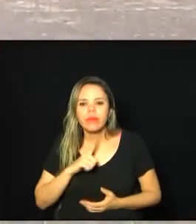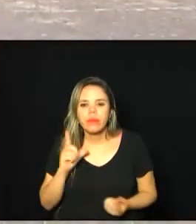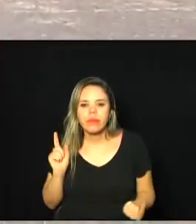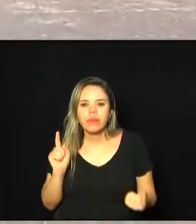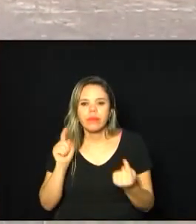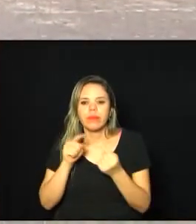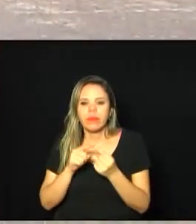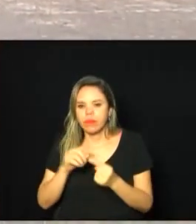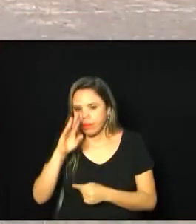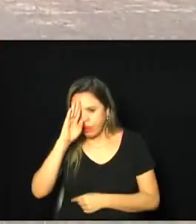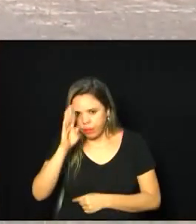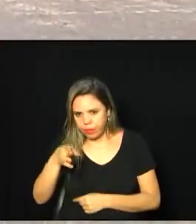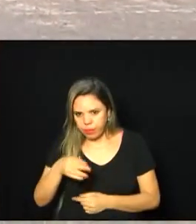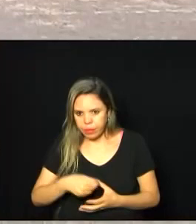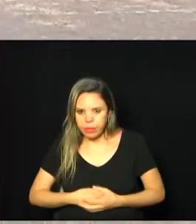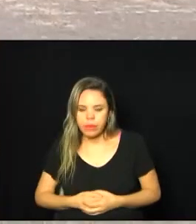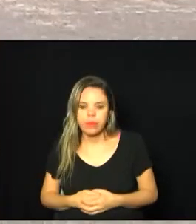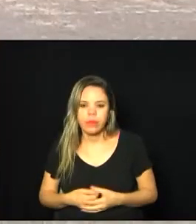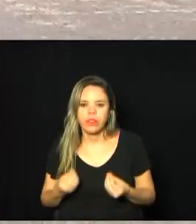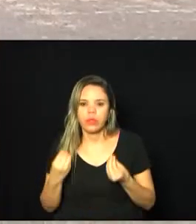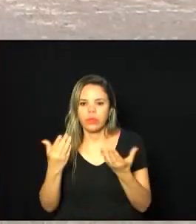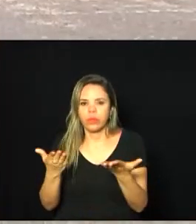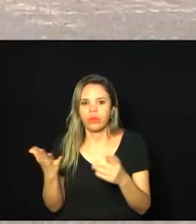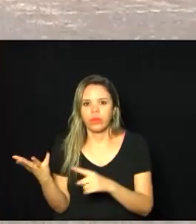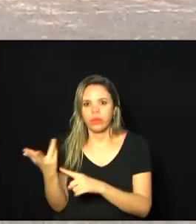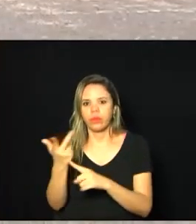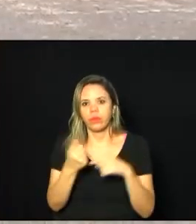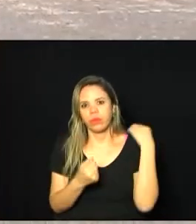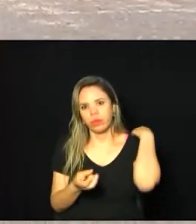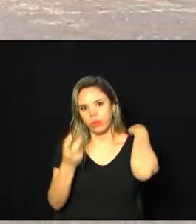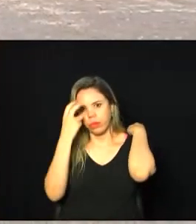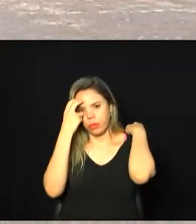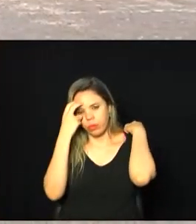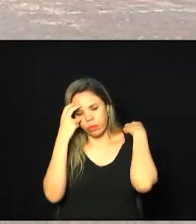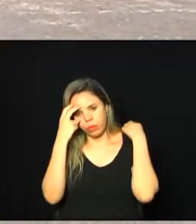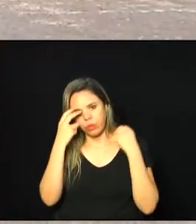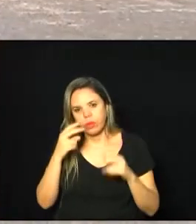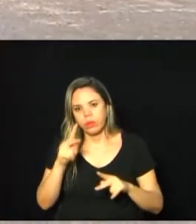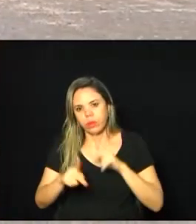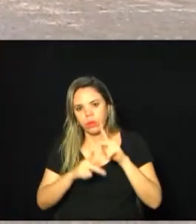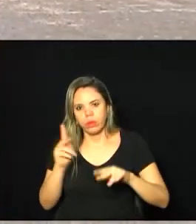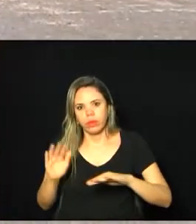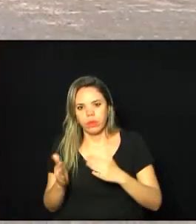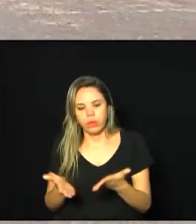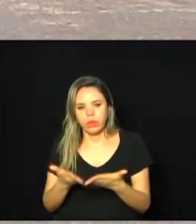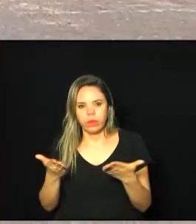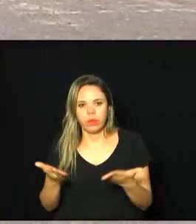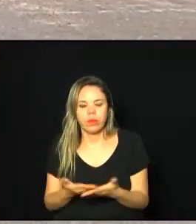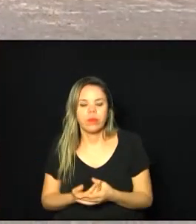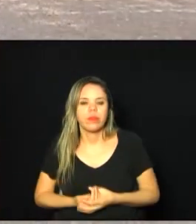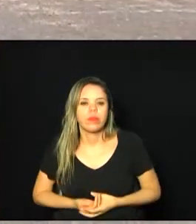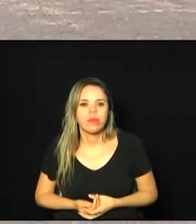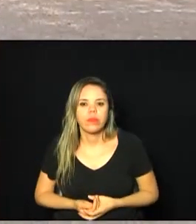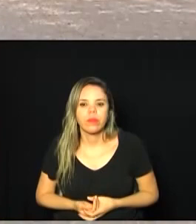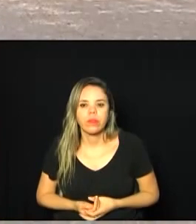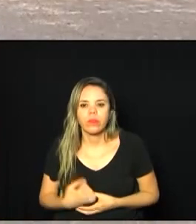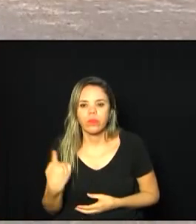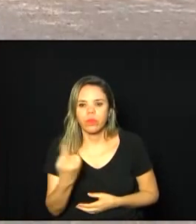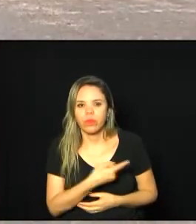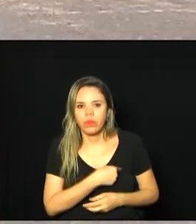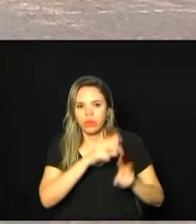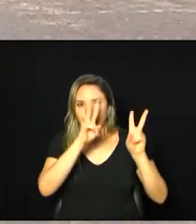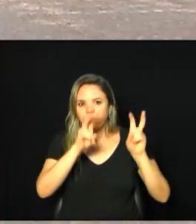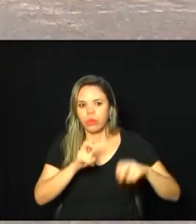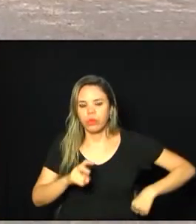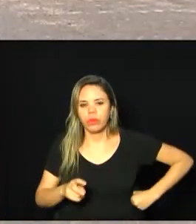objetivo principal oferecer a arte e a cultura para a periferia. Então, o nosso